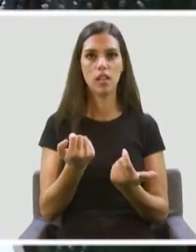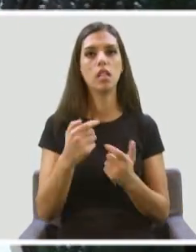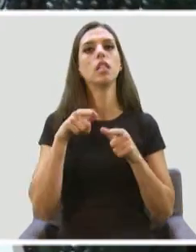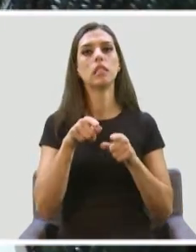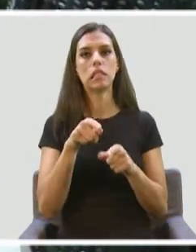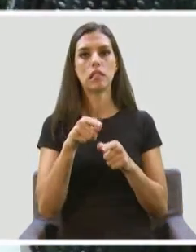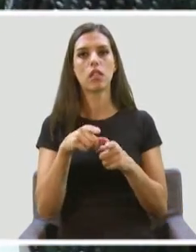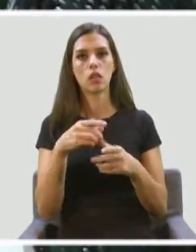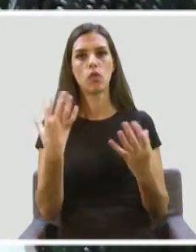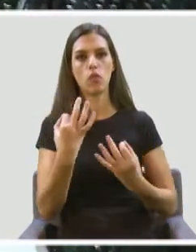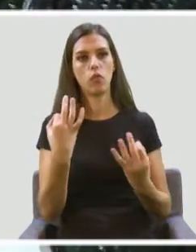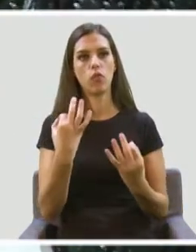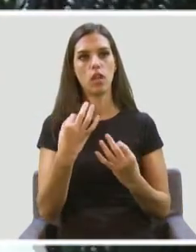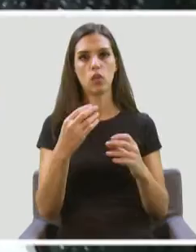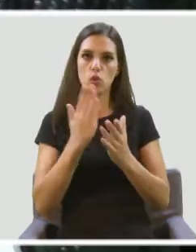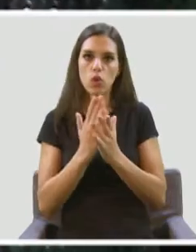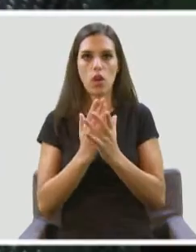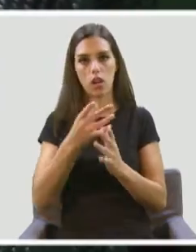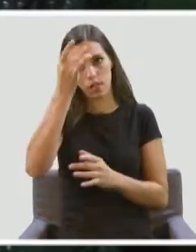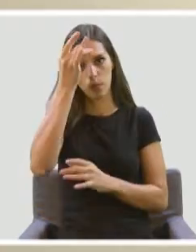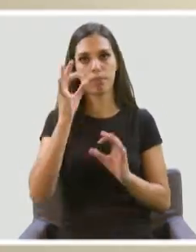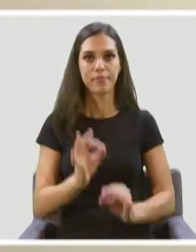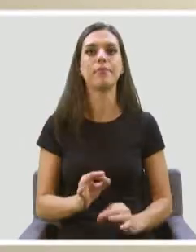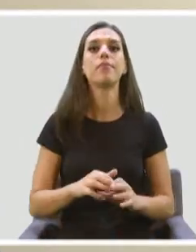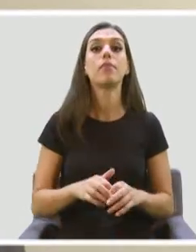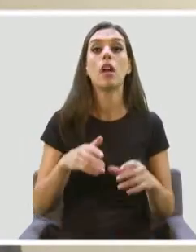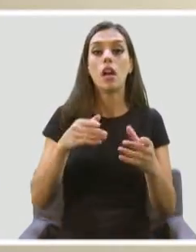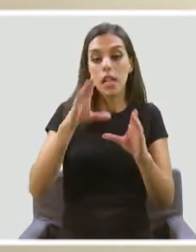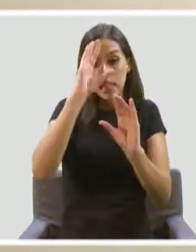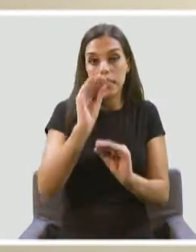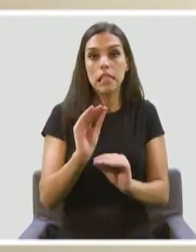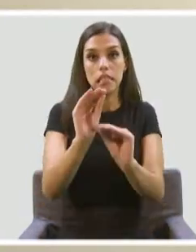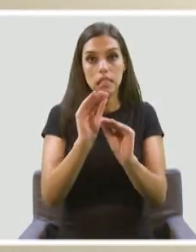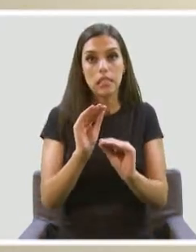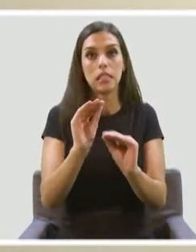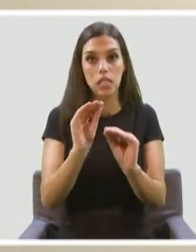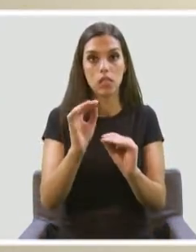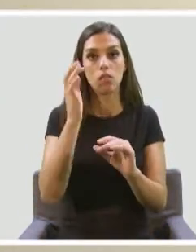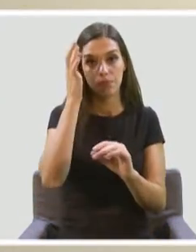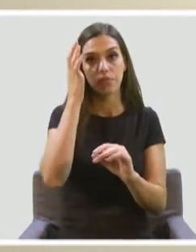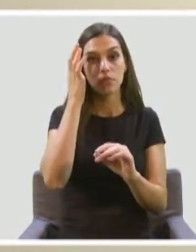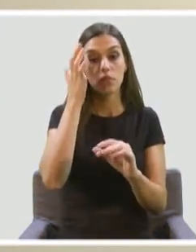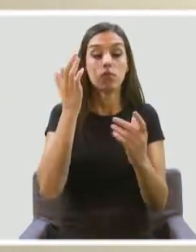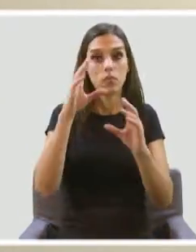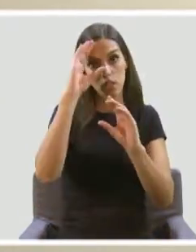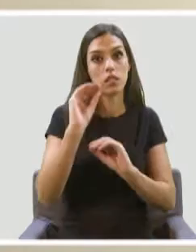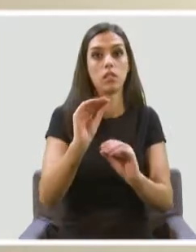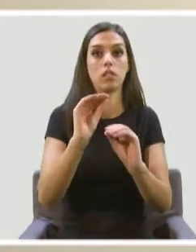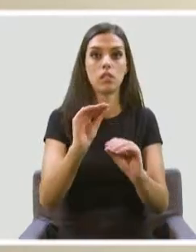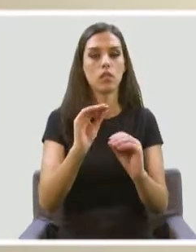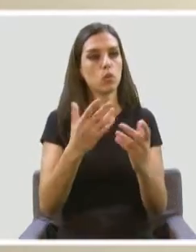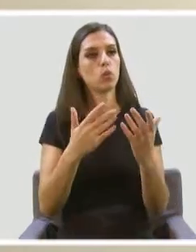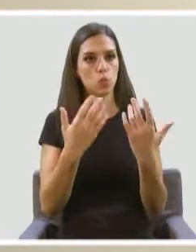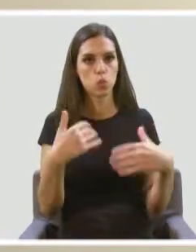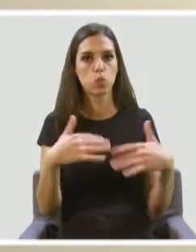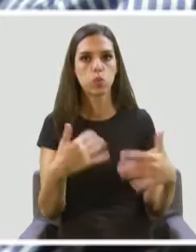E eu acho que isso foi aquilo que me marcou mais nesta escola. É um tipo de ensino, essencialmente, de cariz